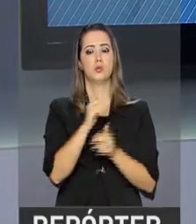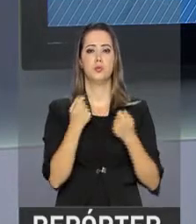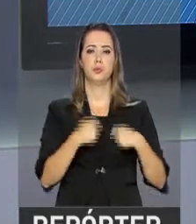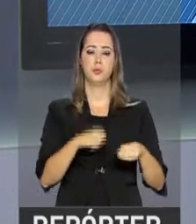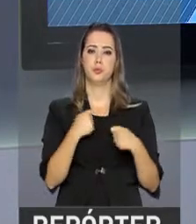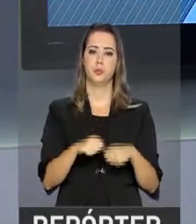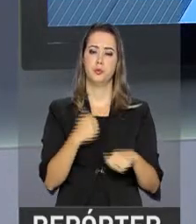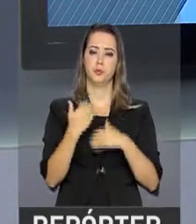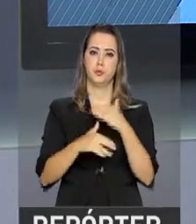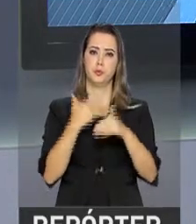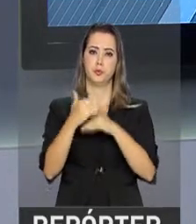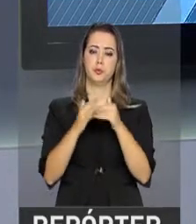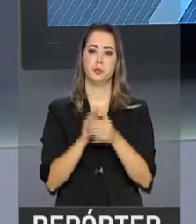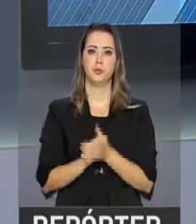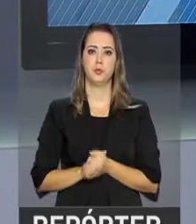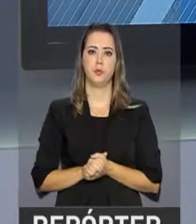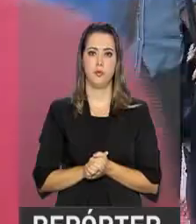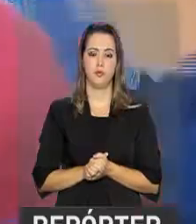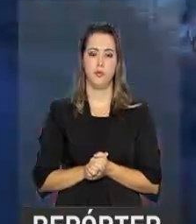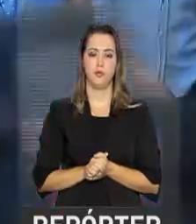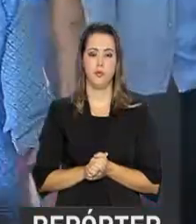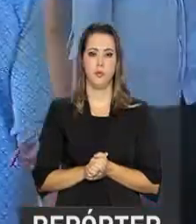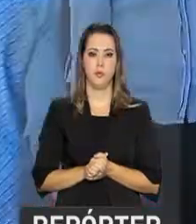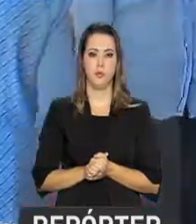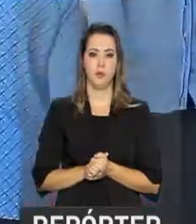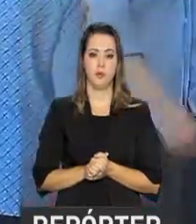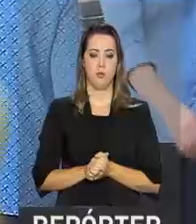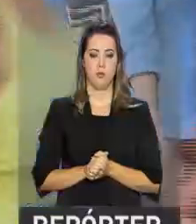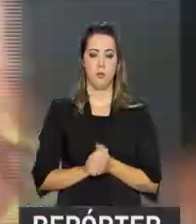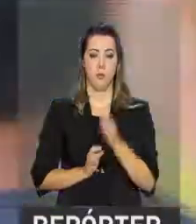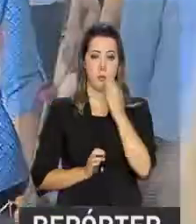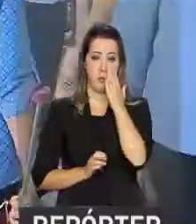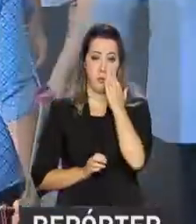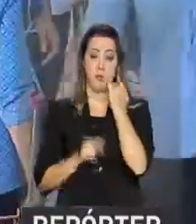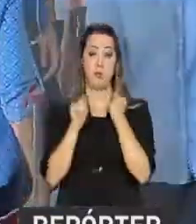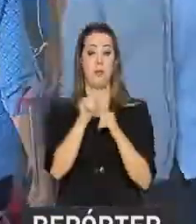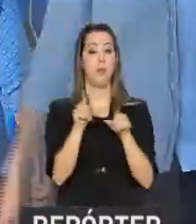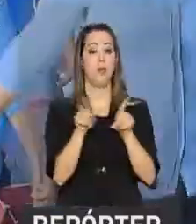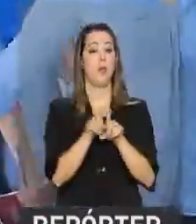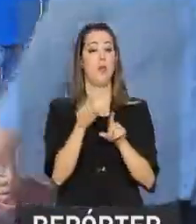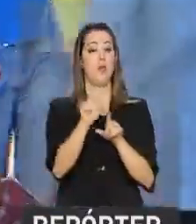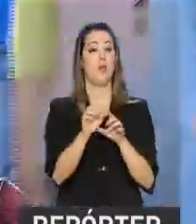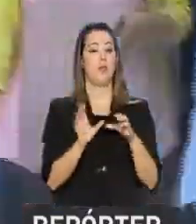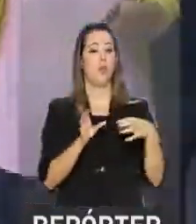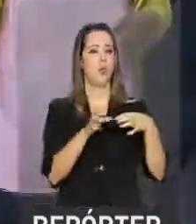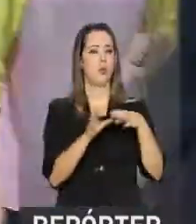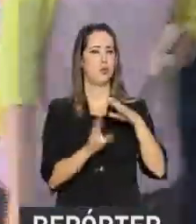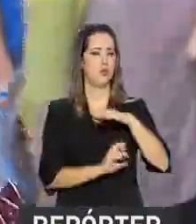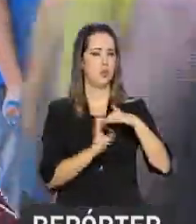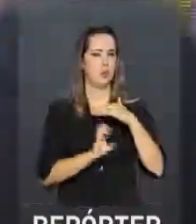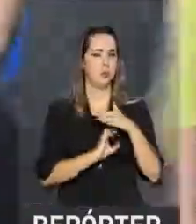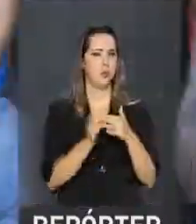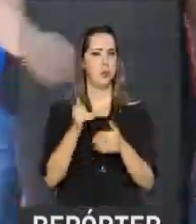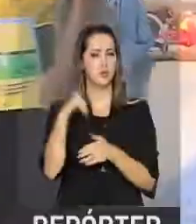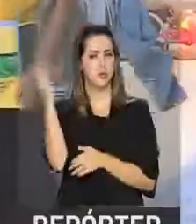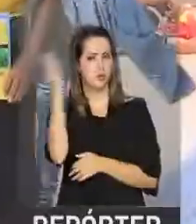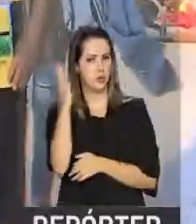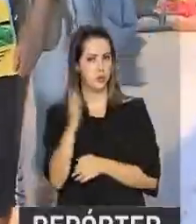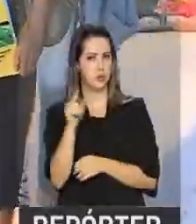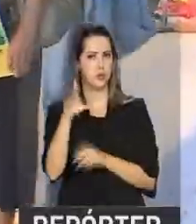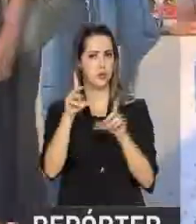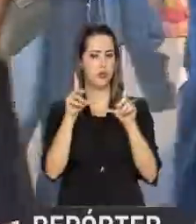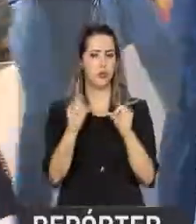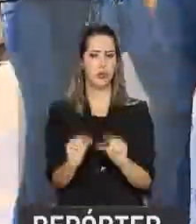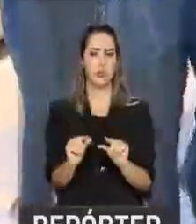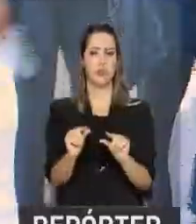para manter o crescimento a agência internacional de risco standard poor's rebaixou a nota de crédito